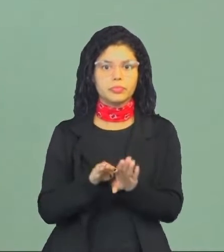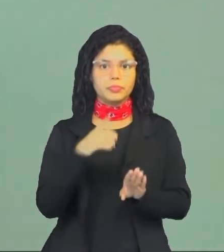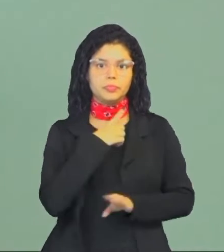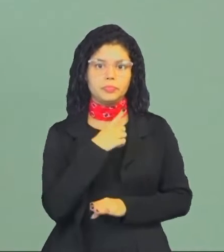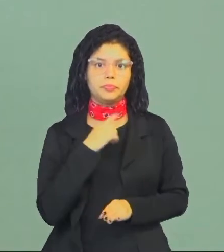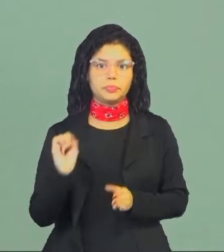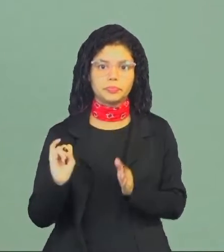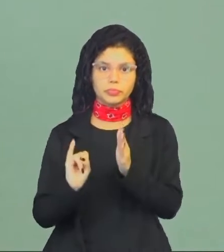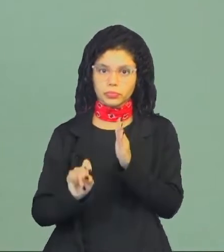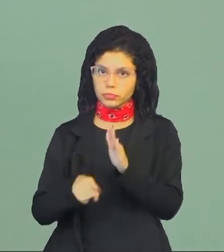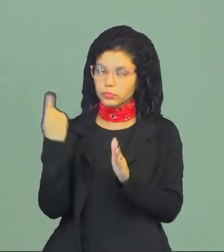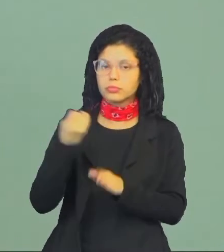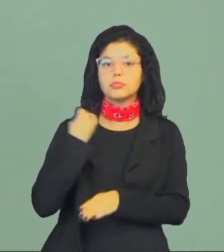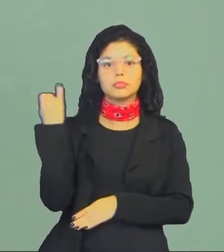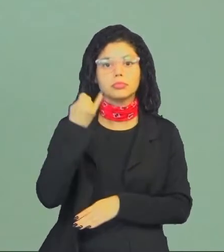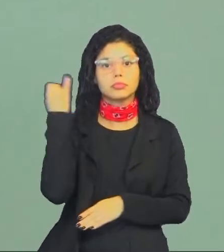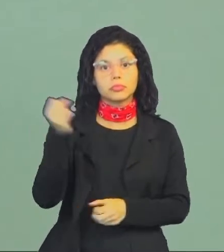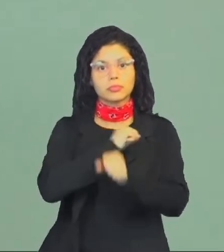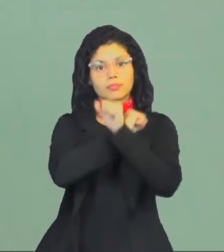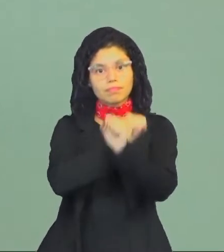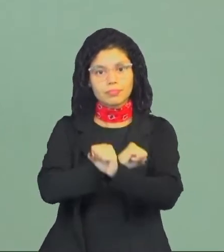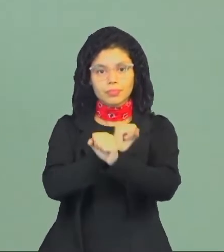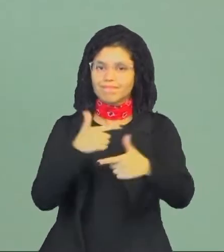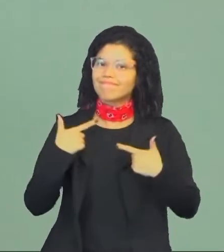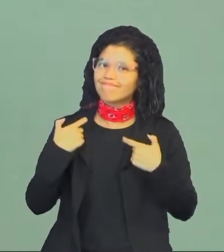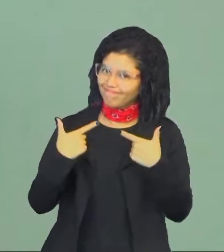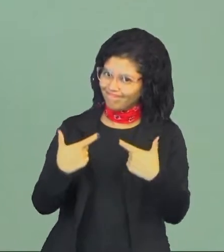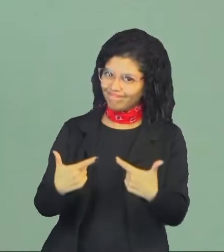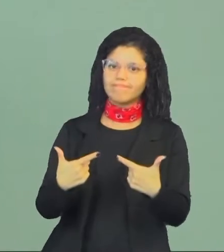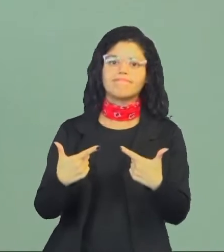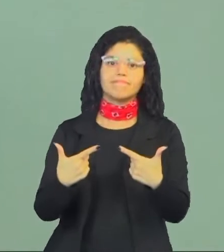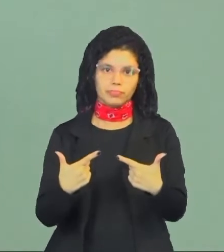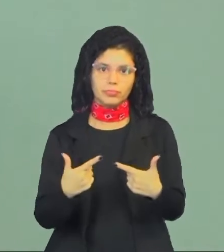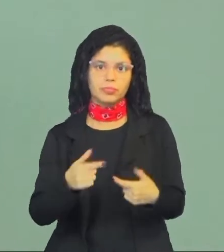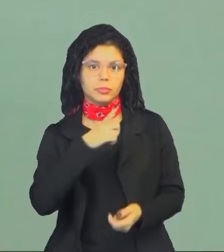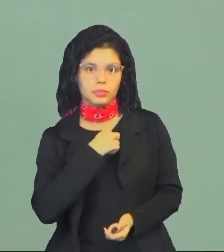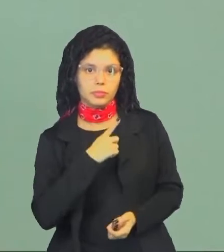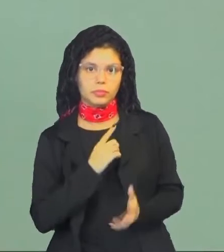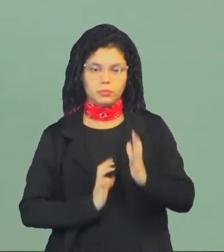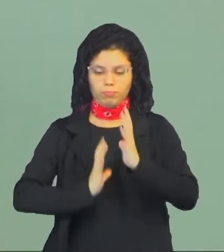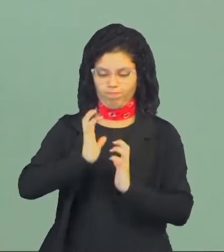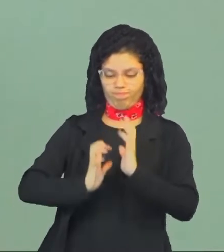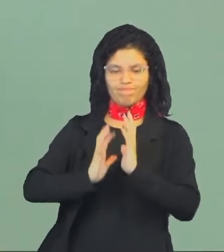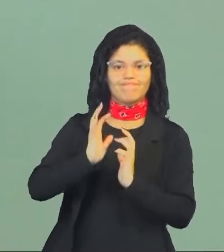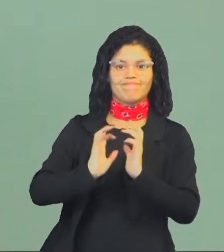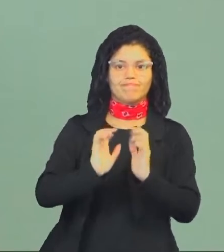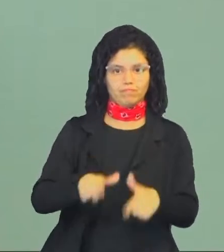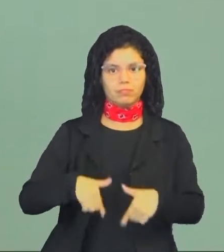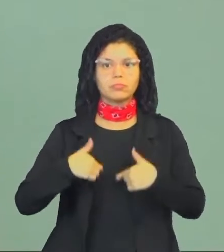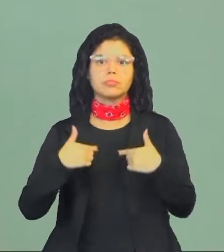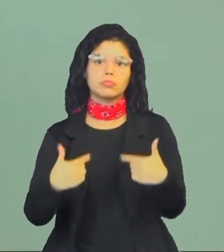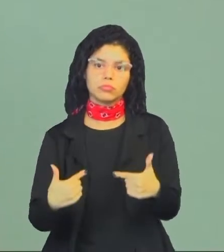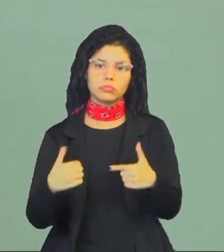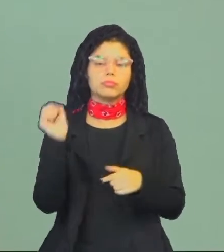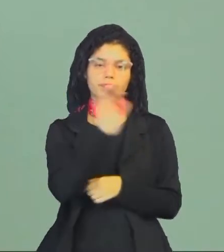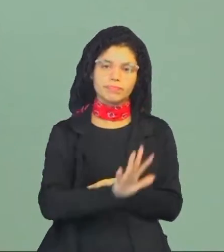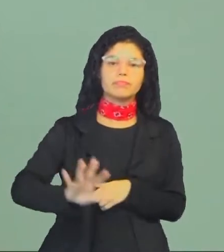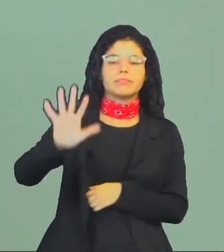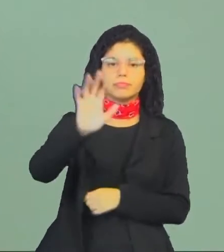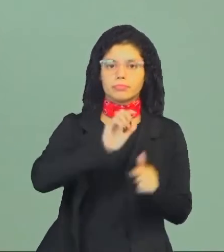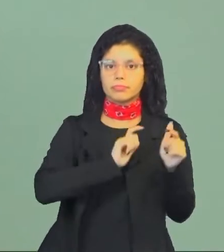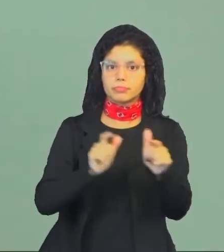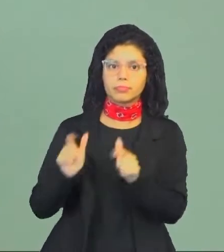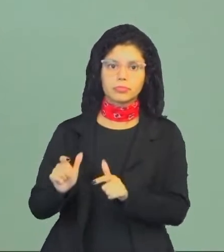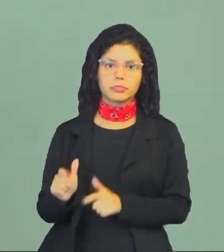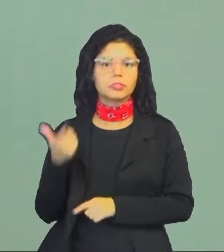eram ali principalmente escravos de guerra, existia ali uma guerra entre as nações locais